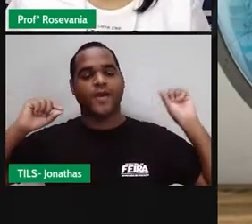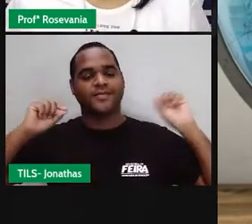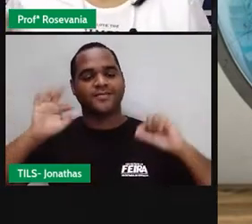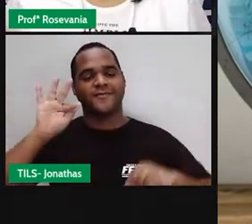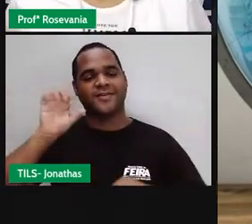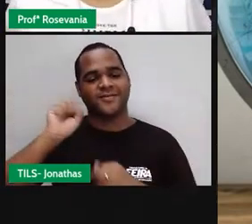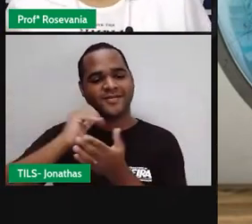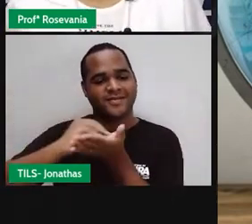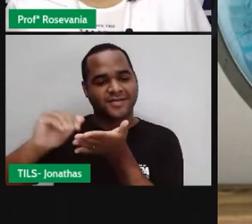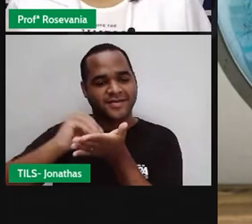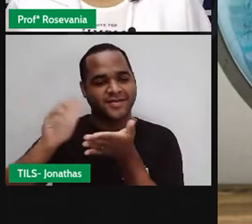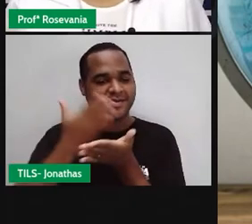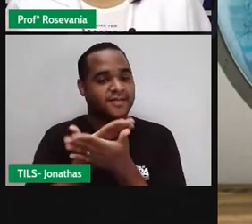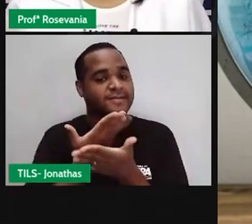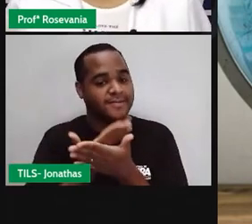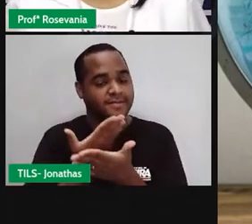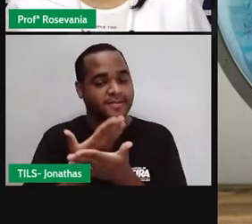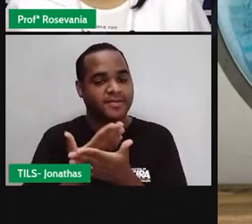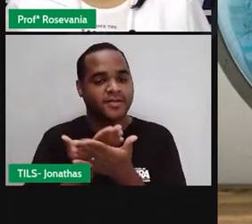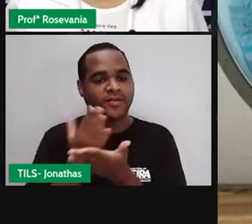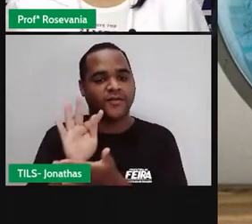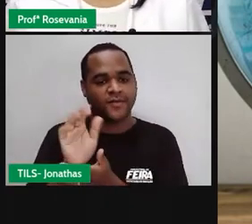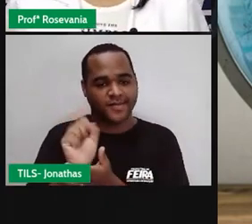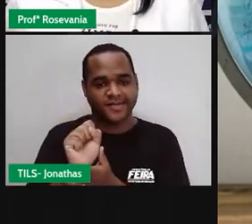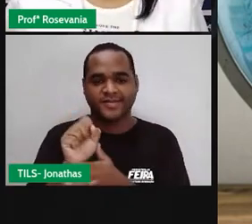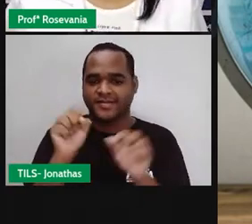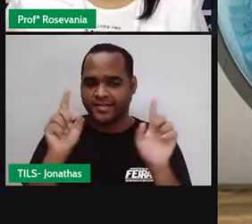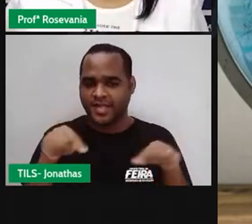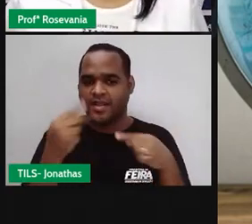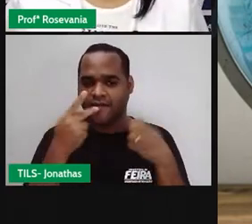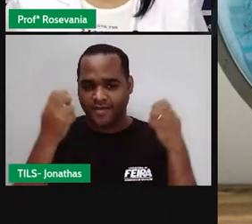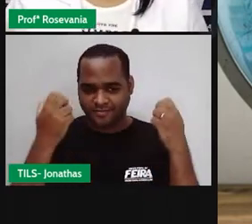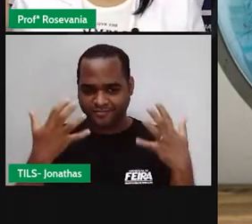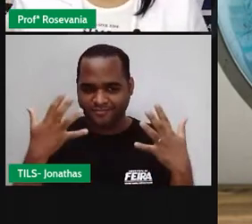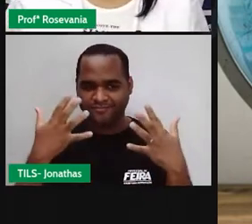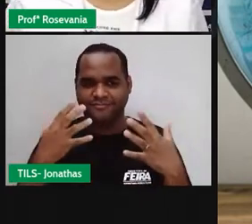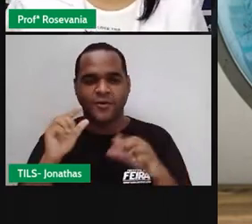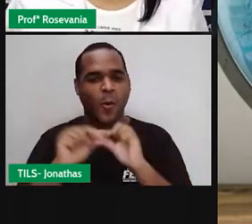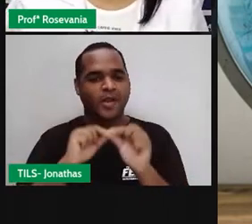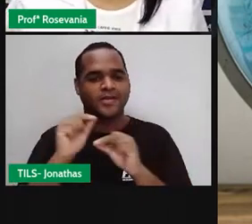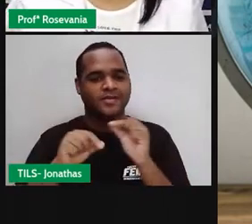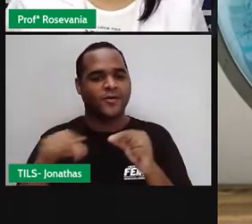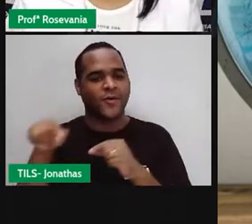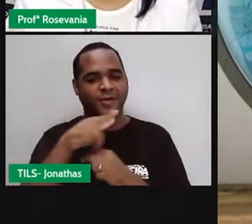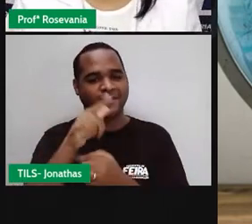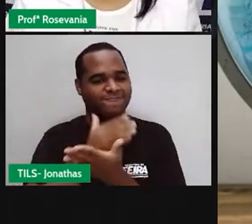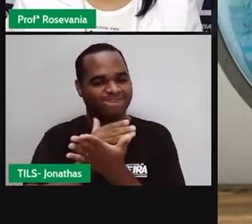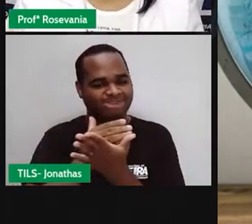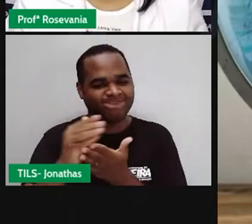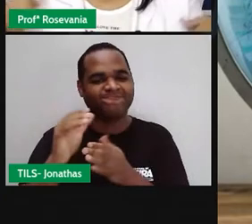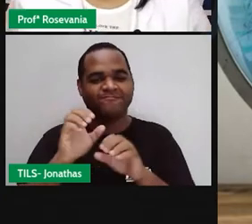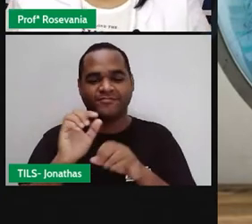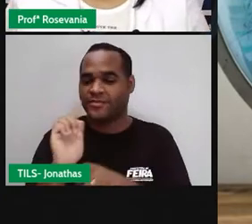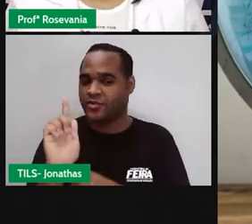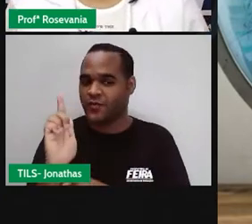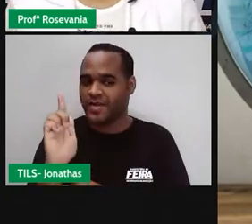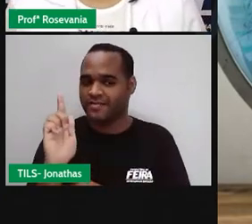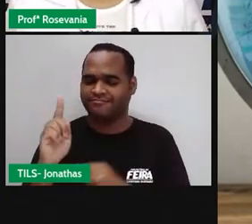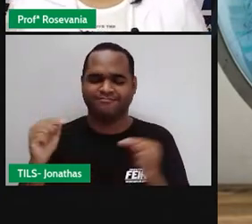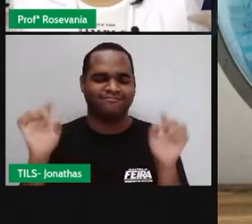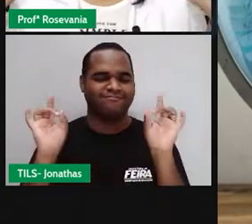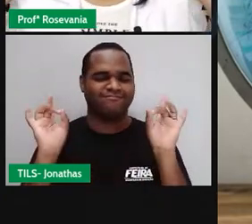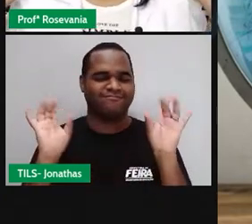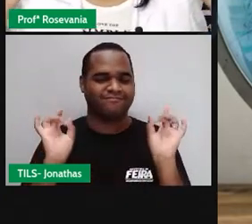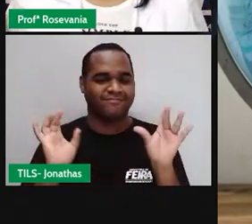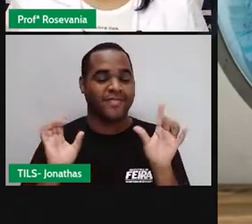Feira de Santana, da Secretaria de Educação do município. E como eu já falei para vocês, vamos ter mais uma aula de geografia, essa disciplina